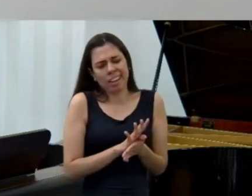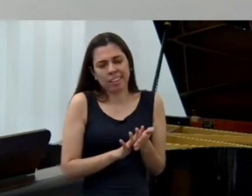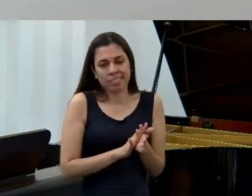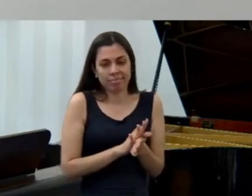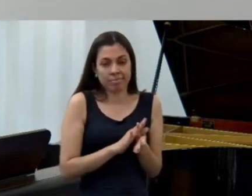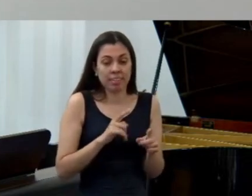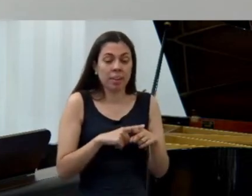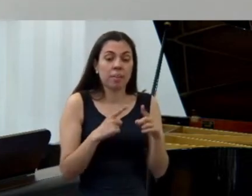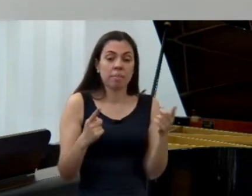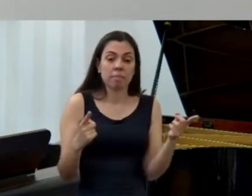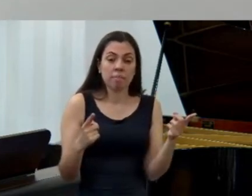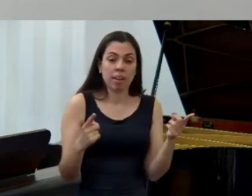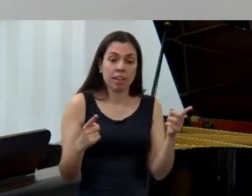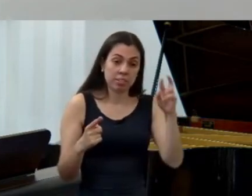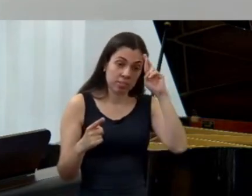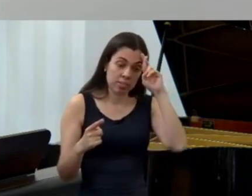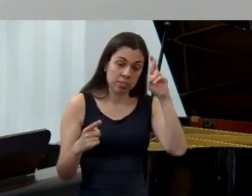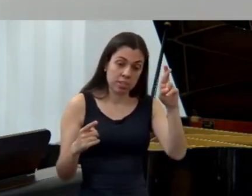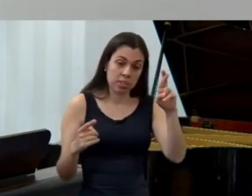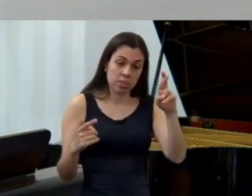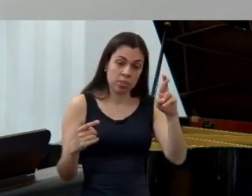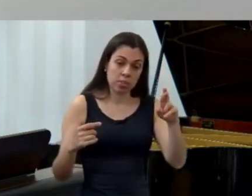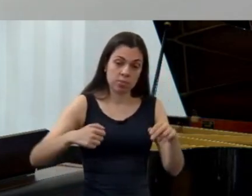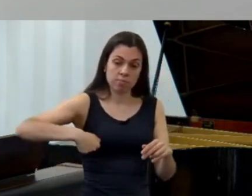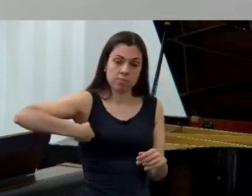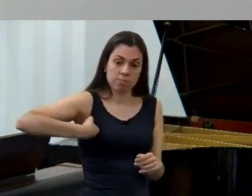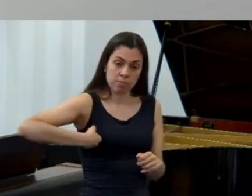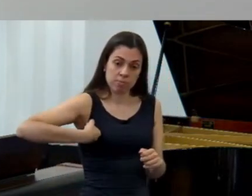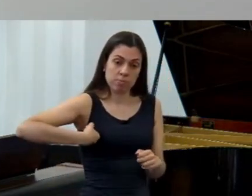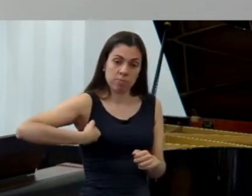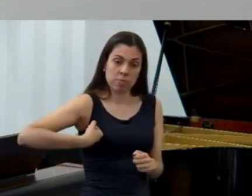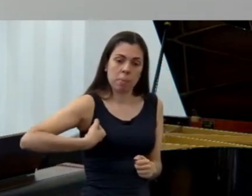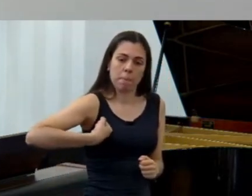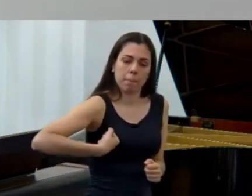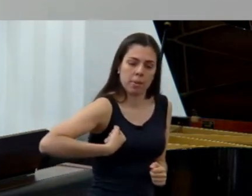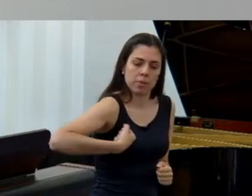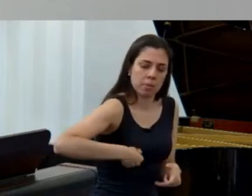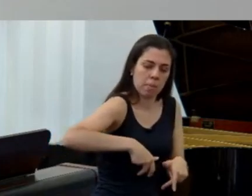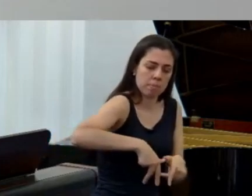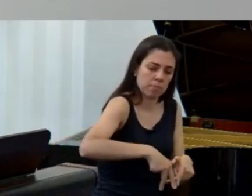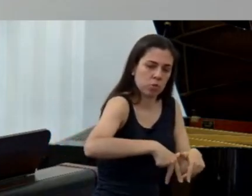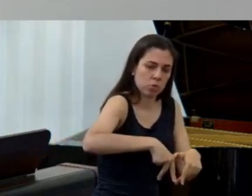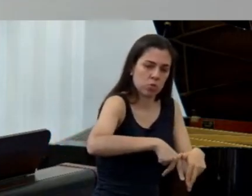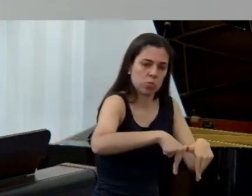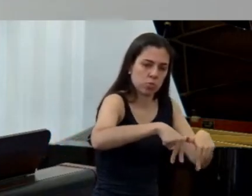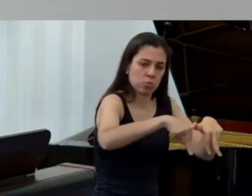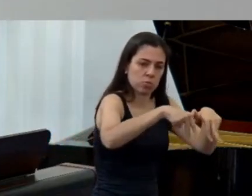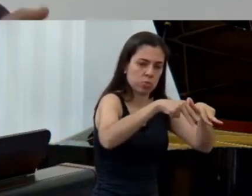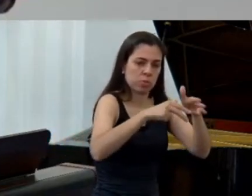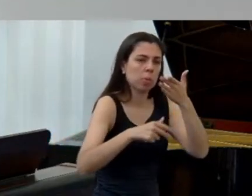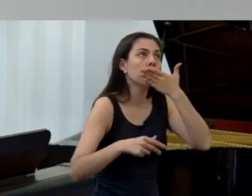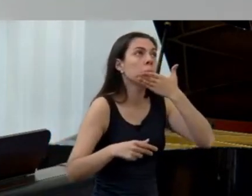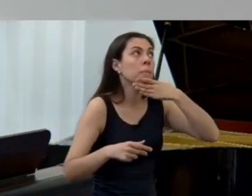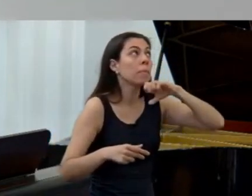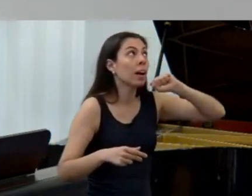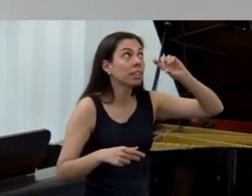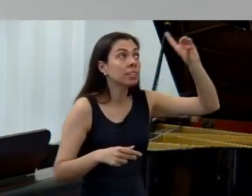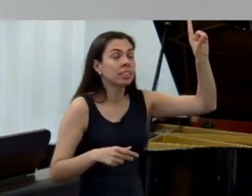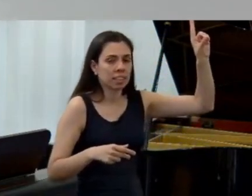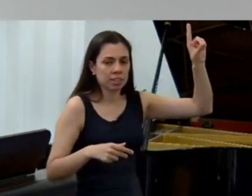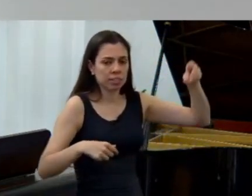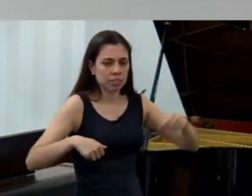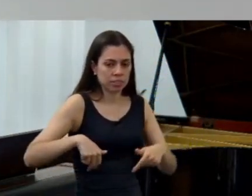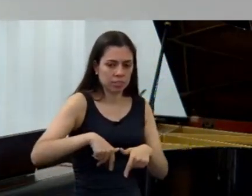lado. Porque o Senhor caminha conosco. Na nossa vida não é diferente. Nós passamos por isso. Momentos